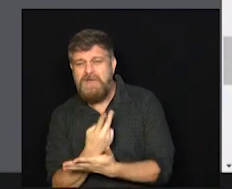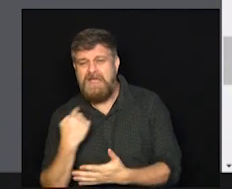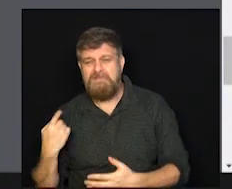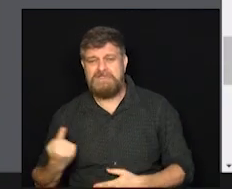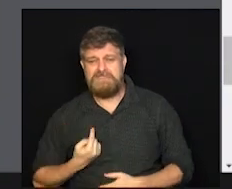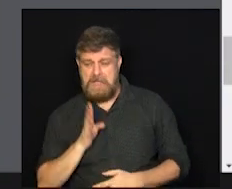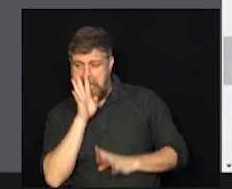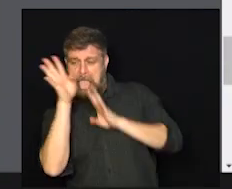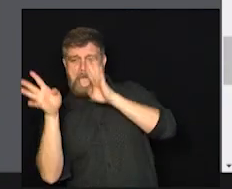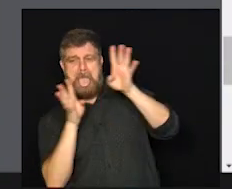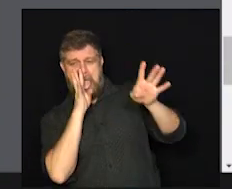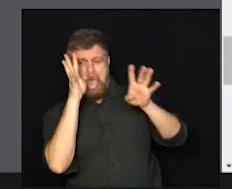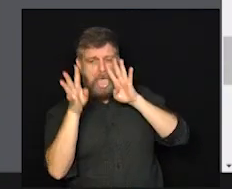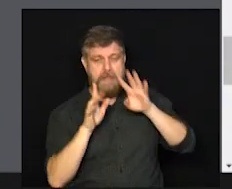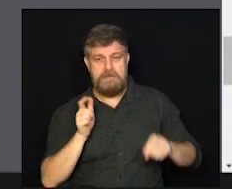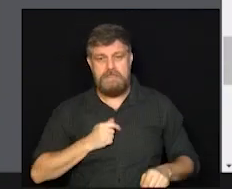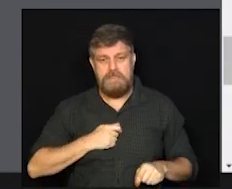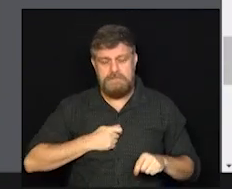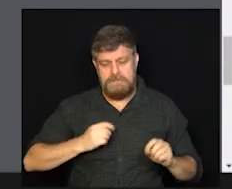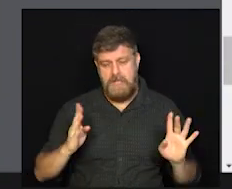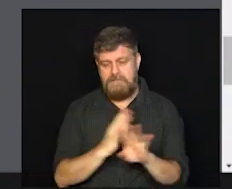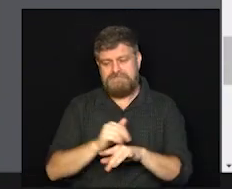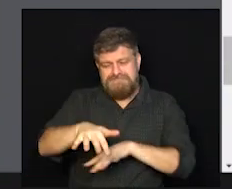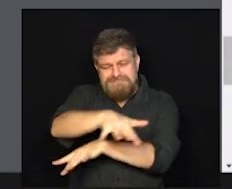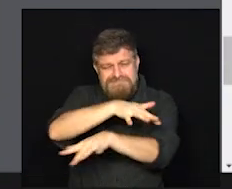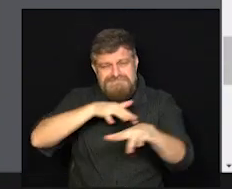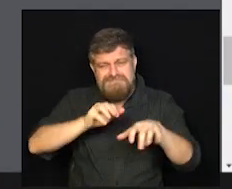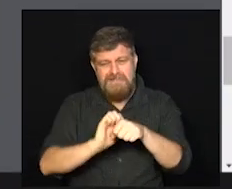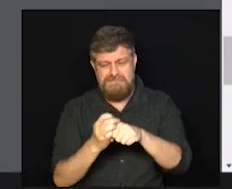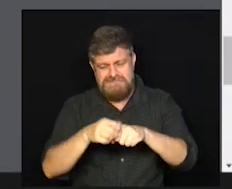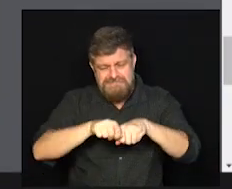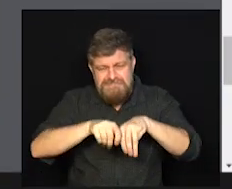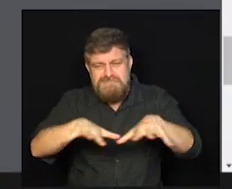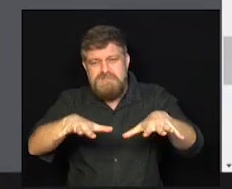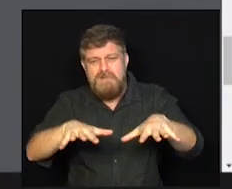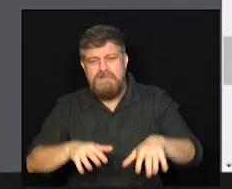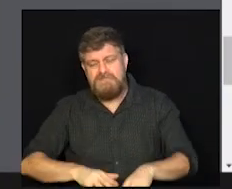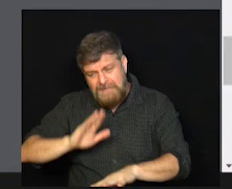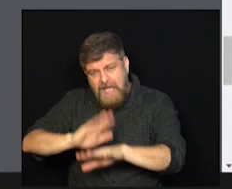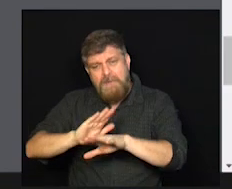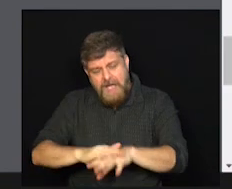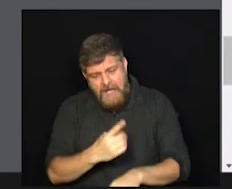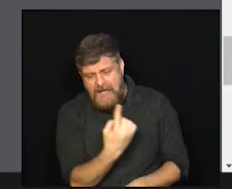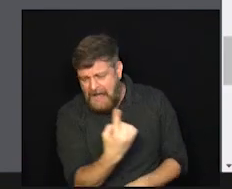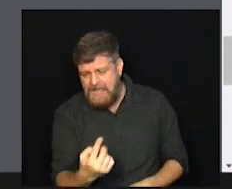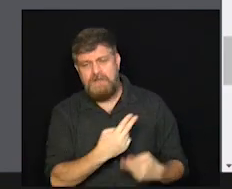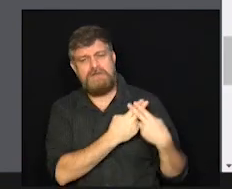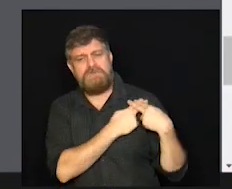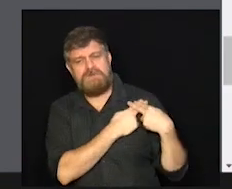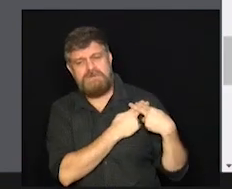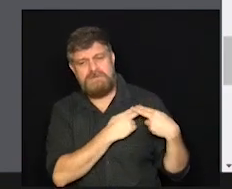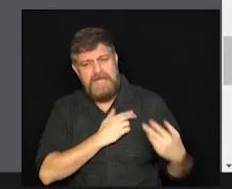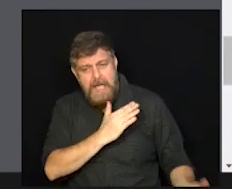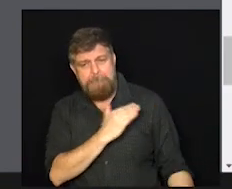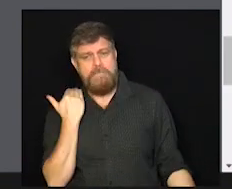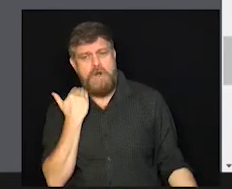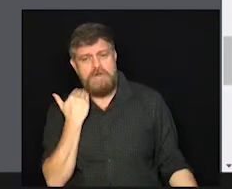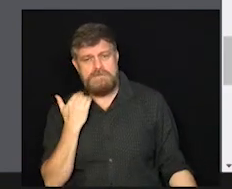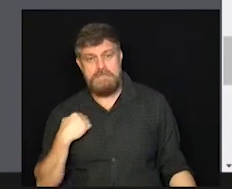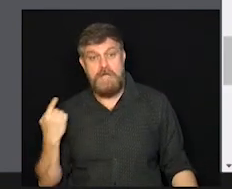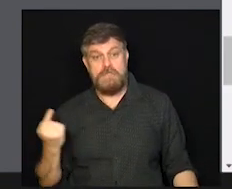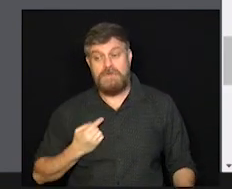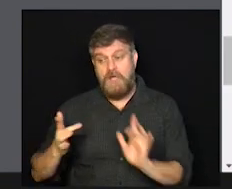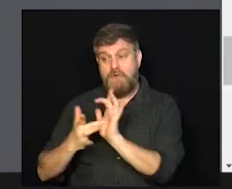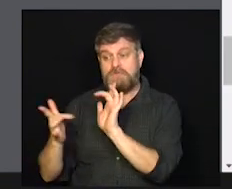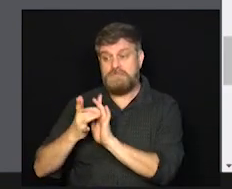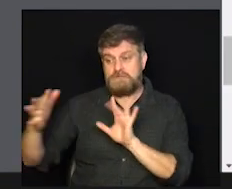cultos, porque promove aglomeração, contaminação e morte. Ao invés de estarmos inseridos com Jesus